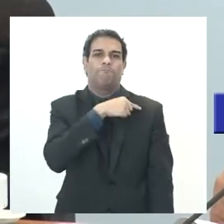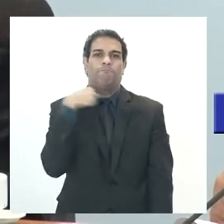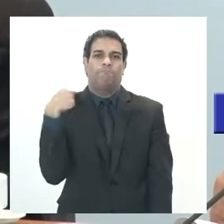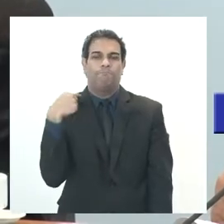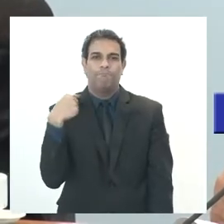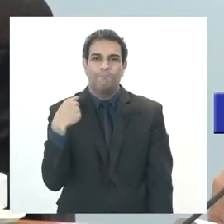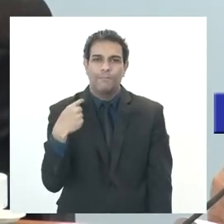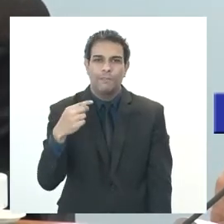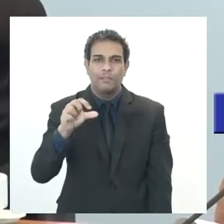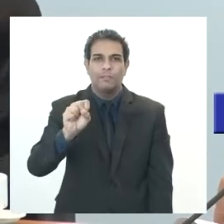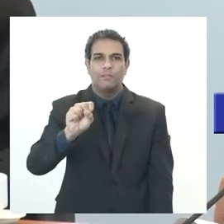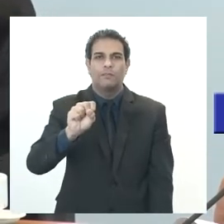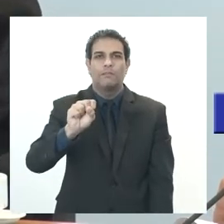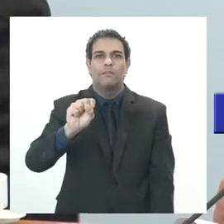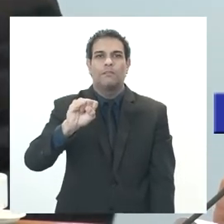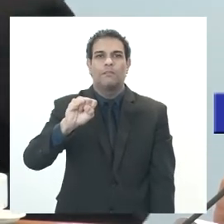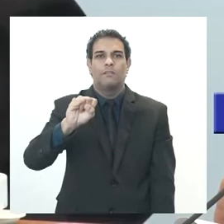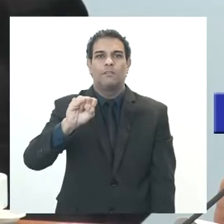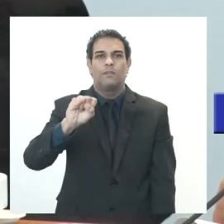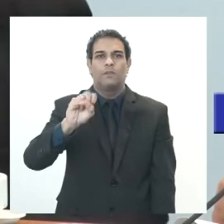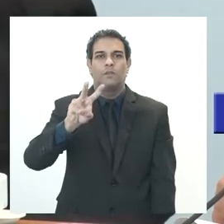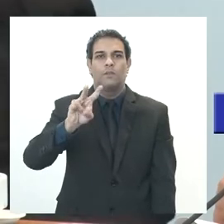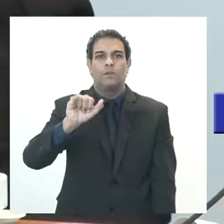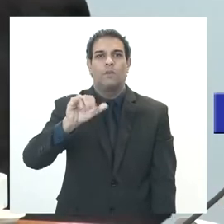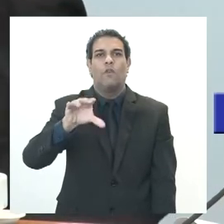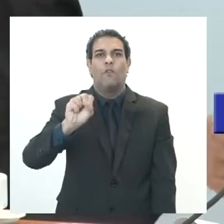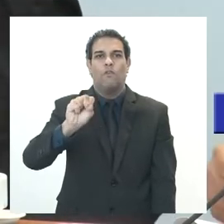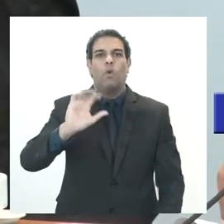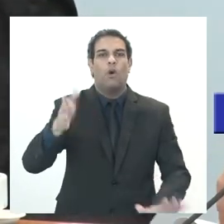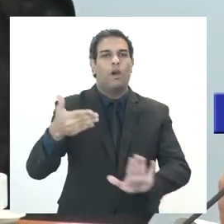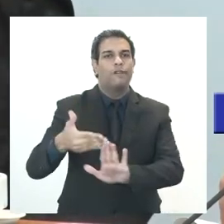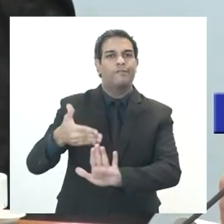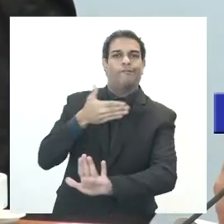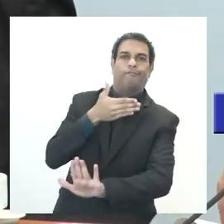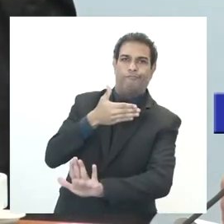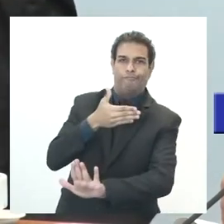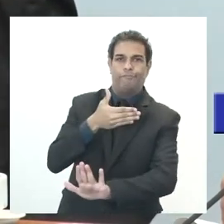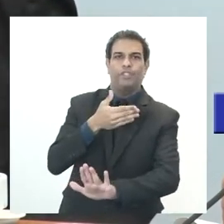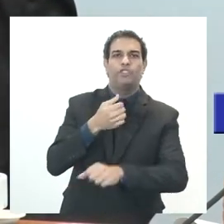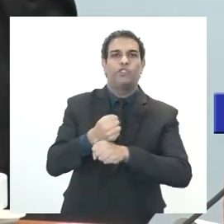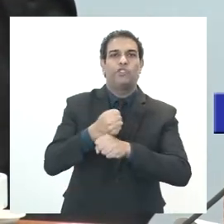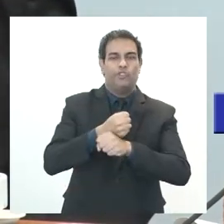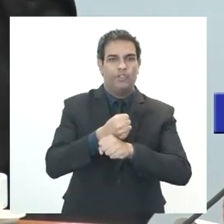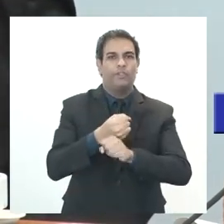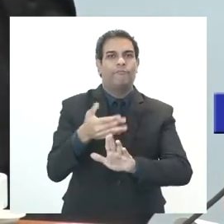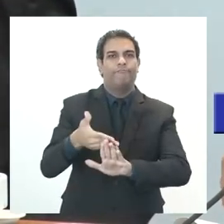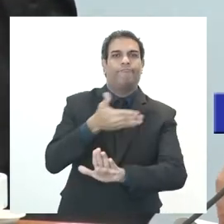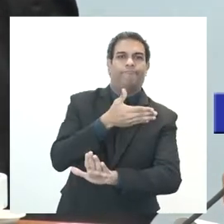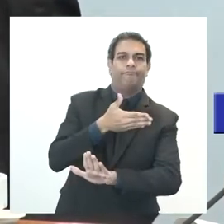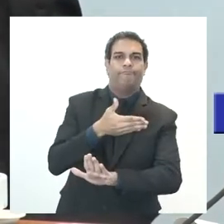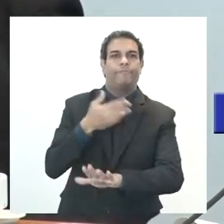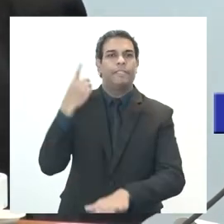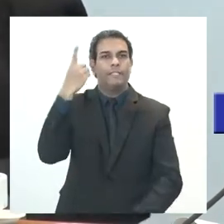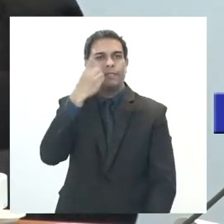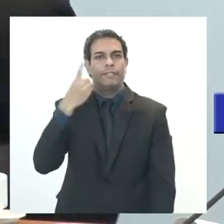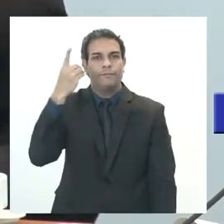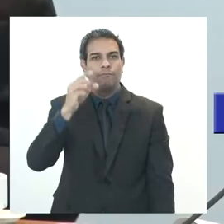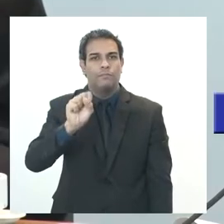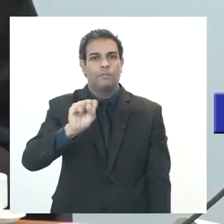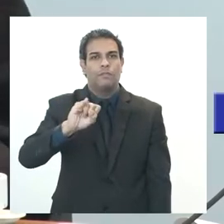que se boca já estava distante aí das há muitos anos e o deputado